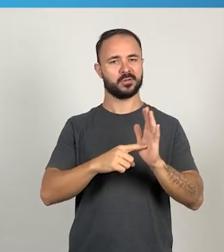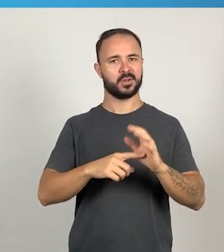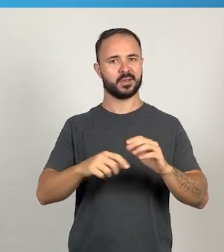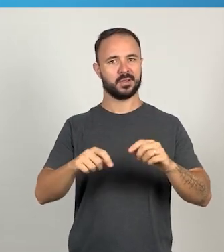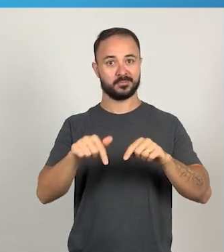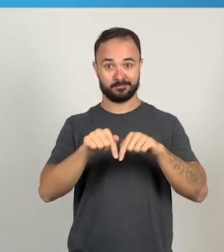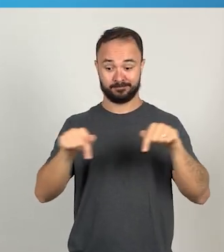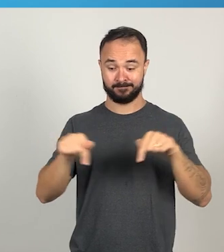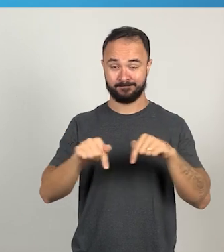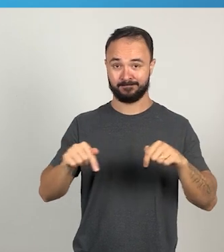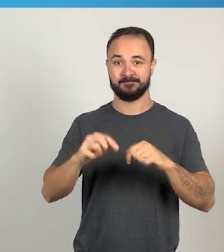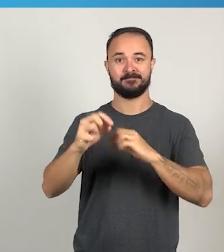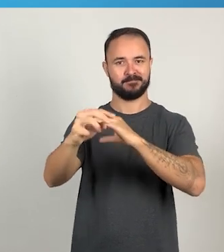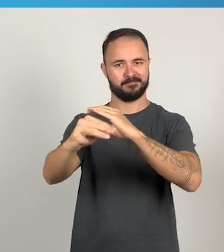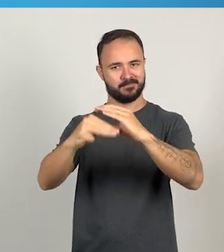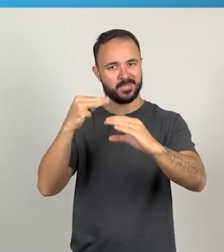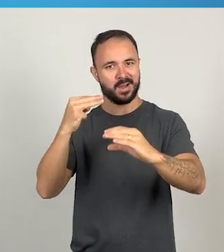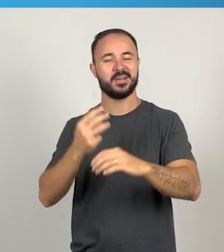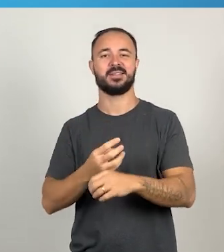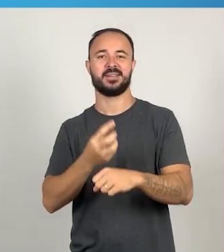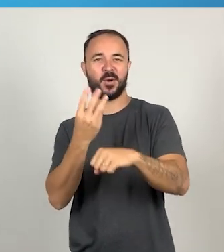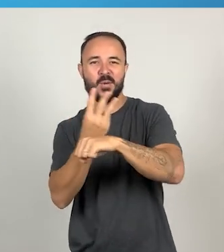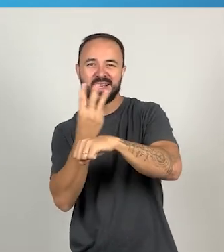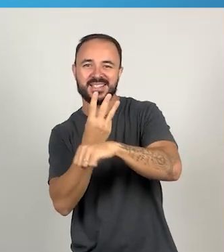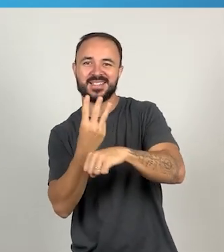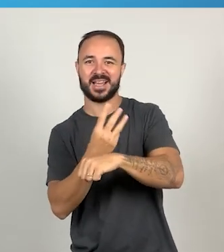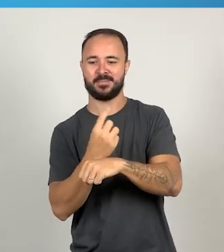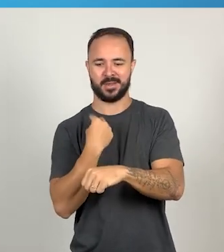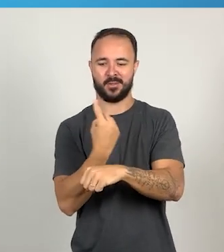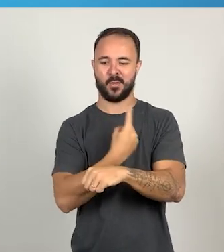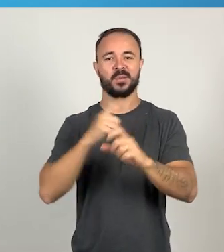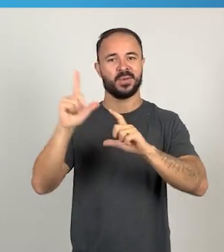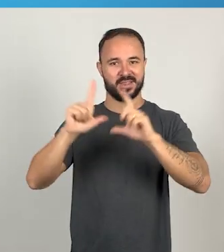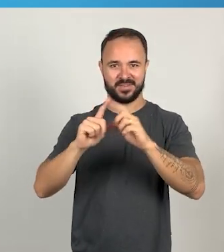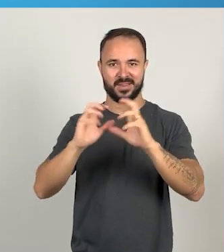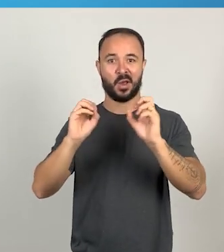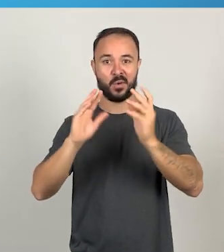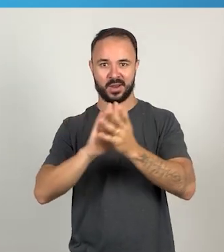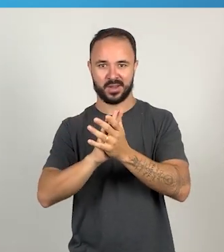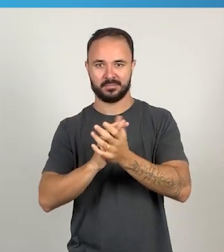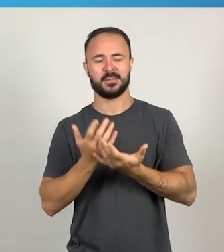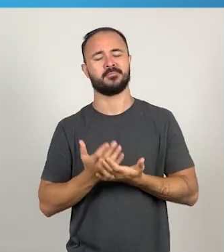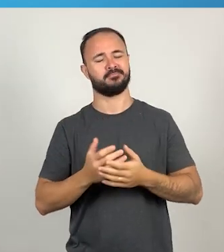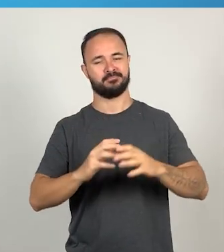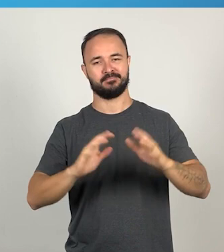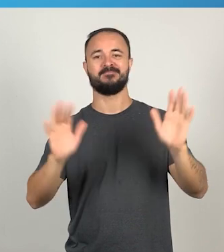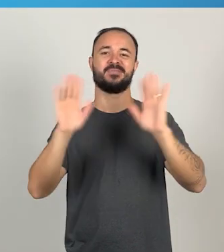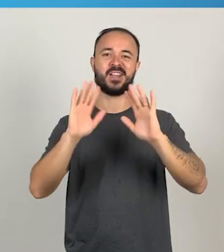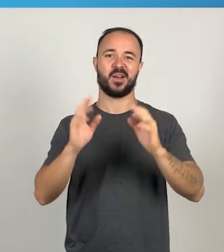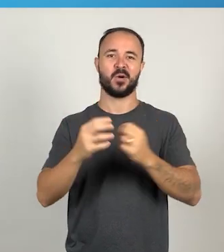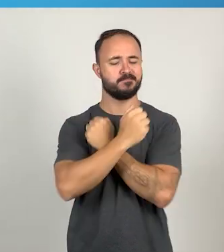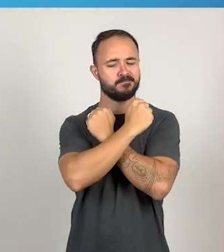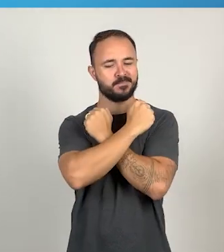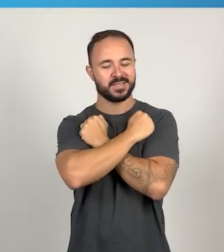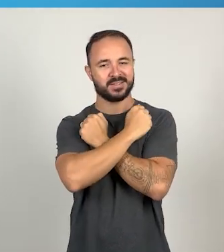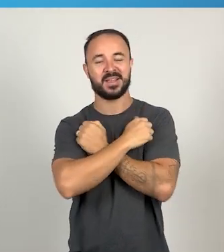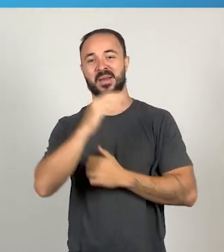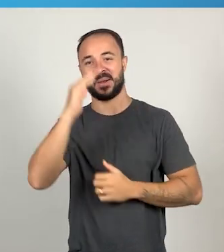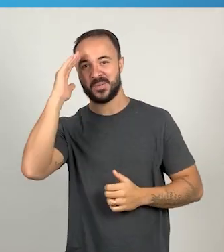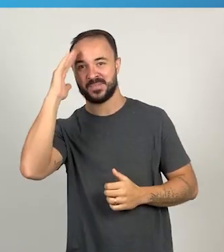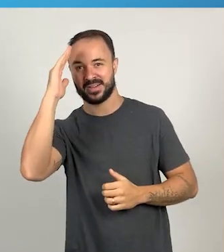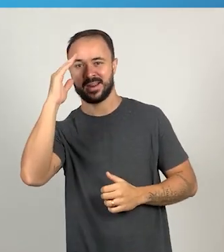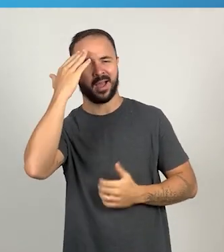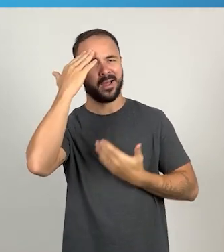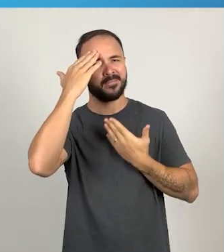embaixo está aparecendo agora, contato do WhatsApp da TV. Eu me despeço por aqui, por essa aula. Obrigado pela presença.